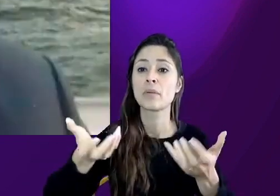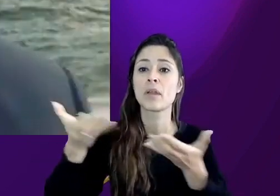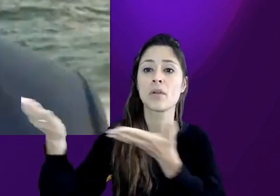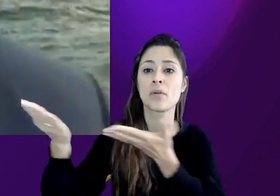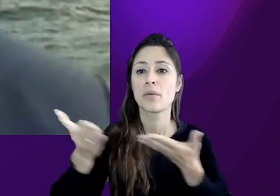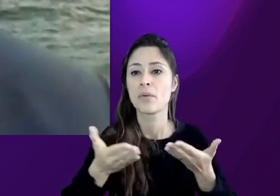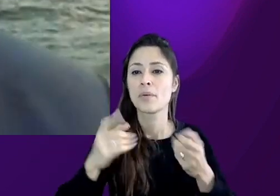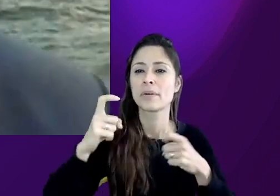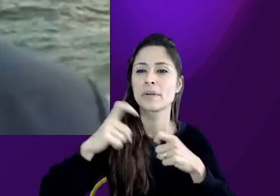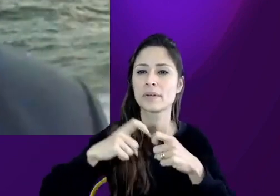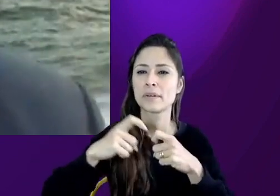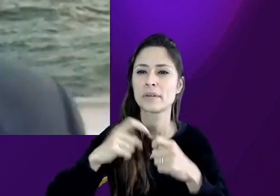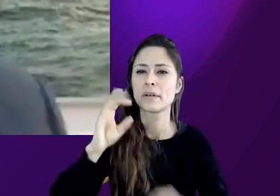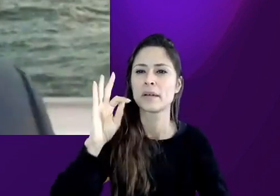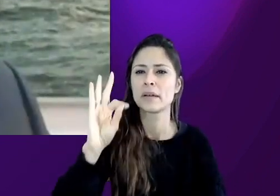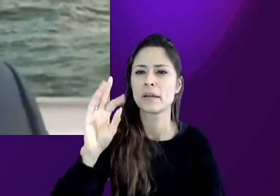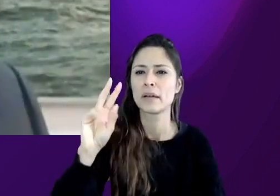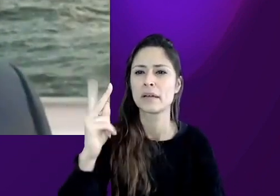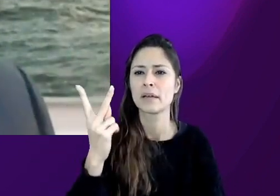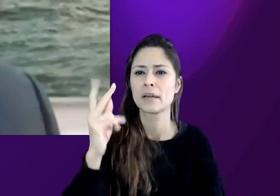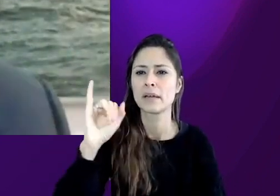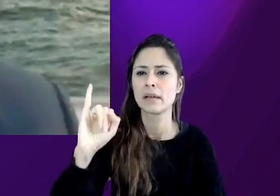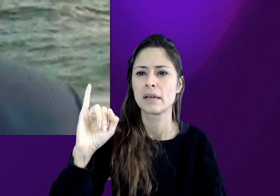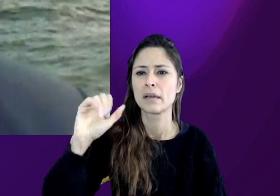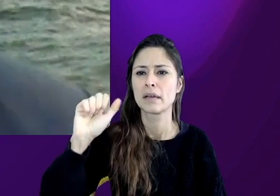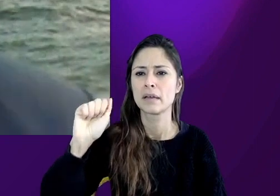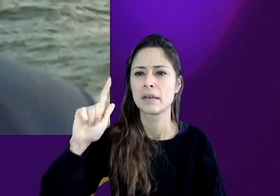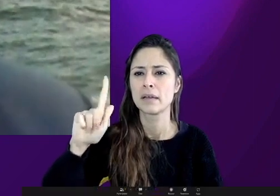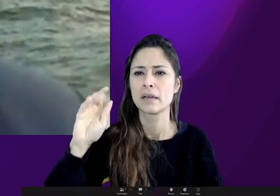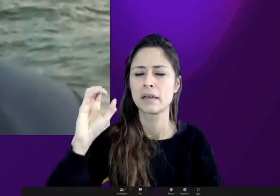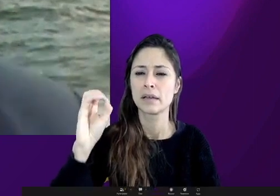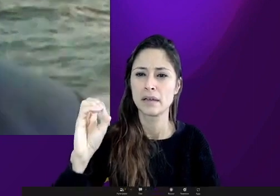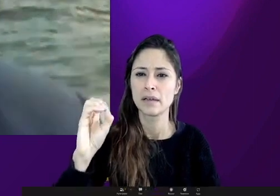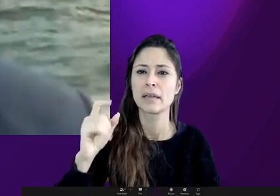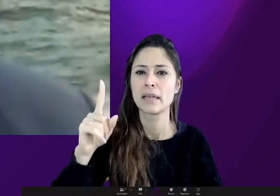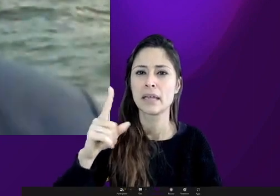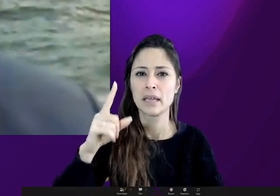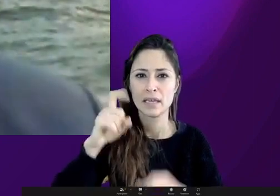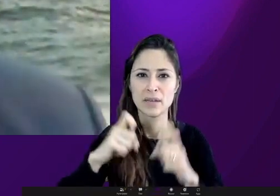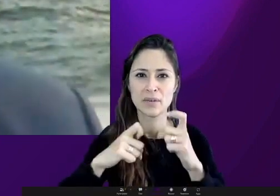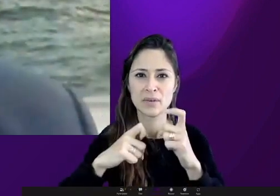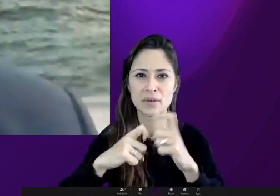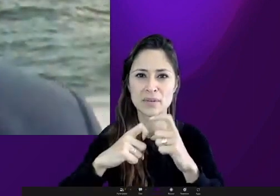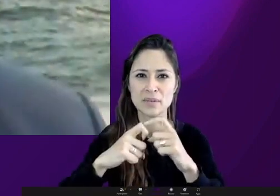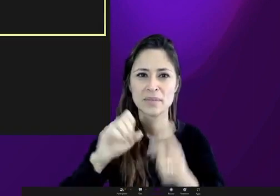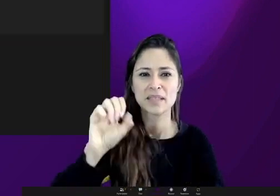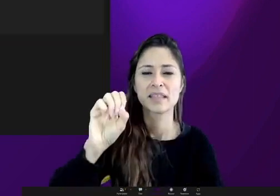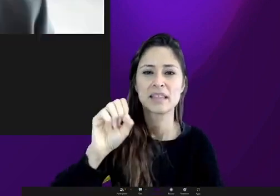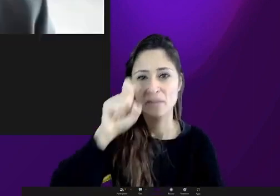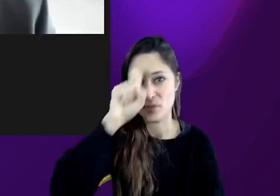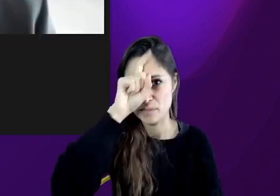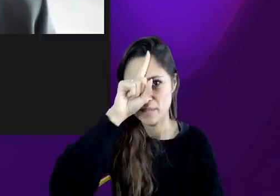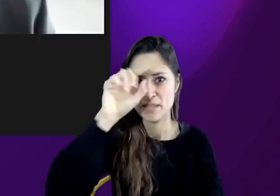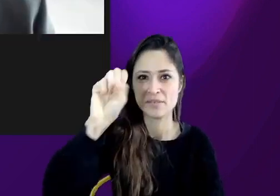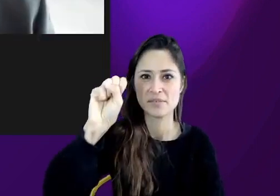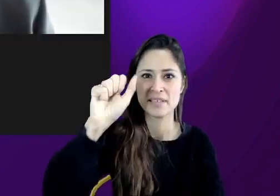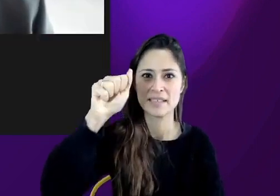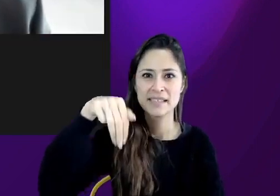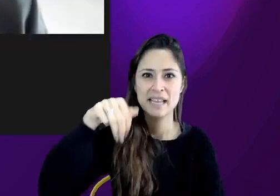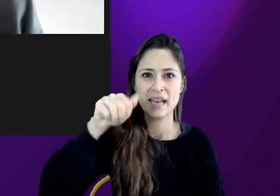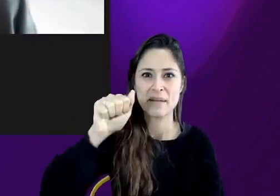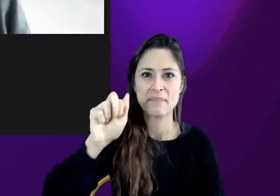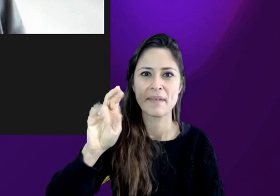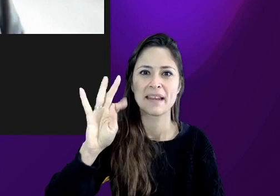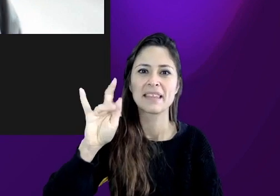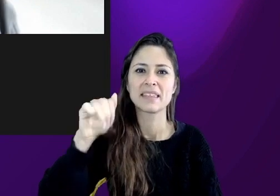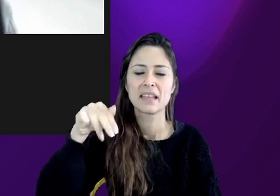doutor Tiago Ichichi, que é cirurgião do aparelho digestivo do Hospital Samaritano de Higienópolis, vai falar sobre um tema muito interessante para a gente, que é a